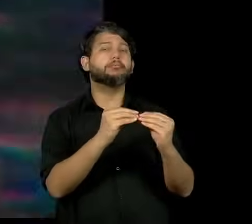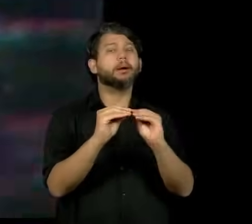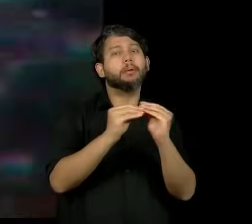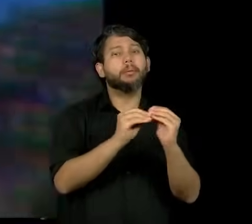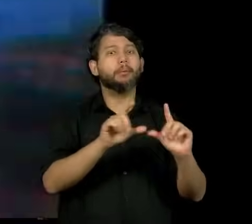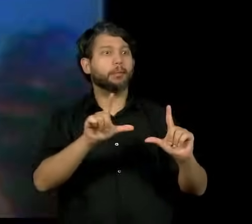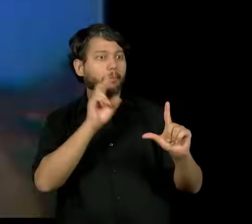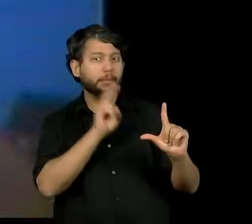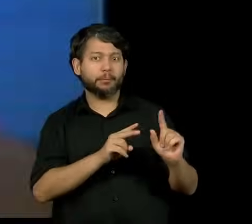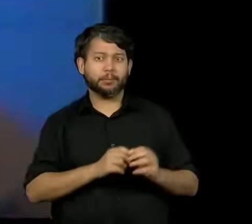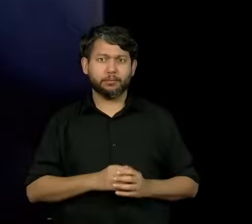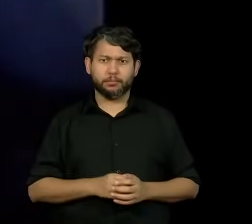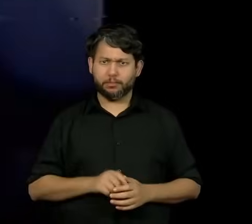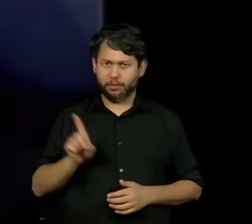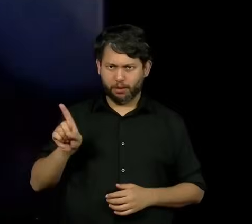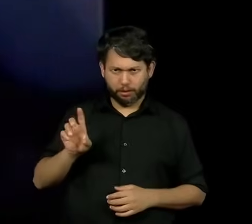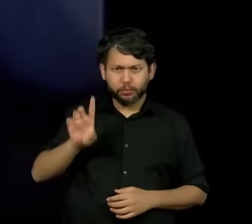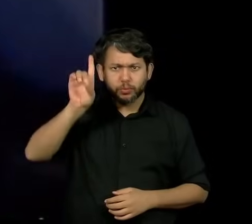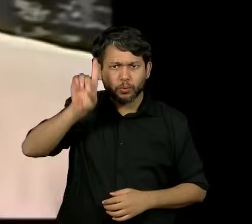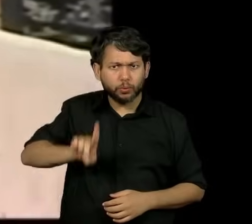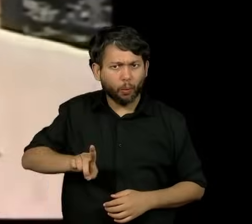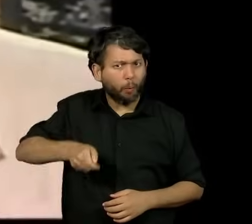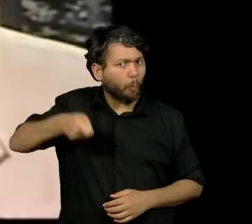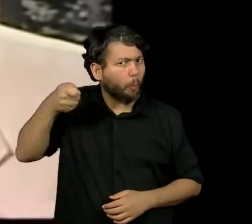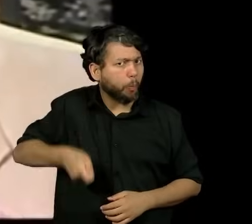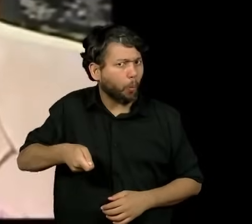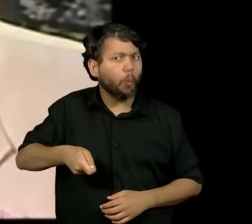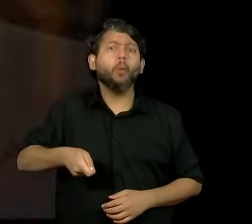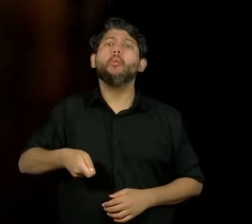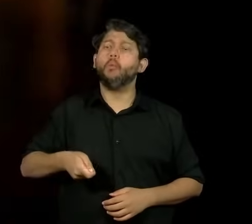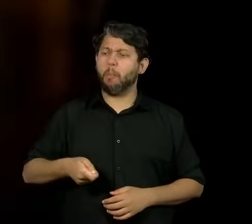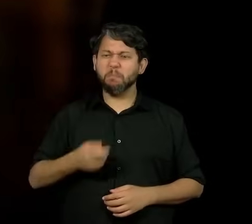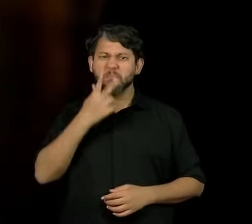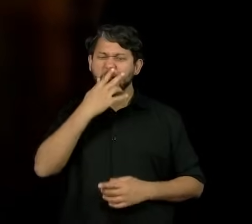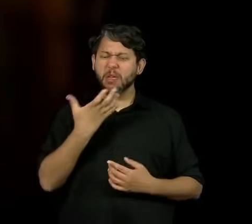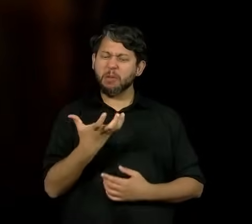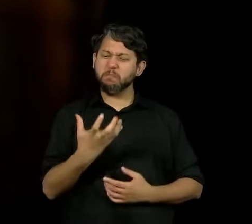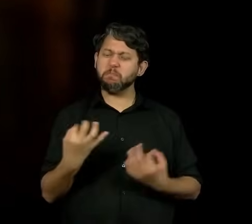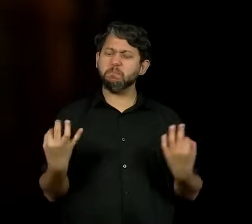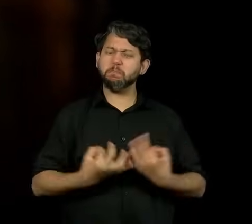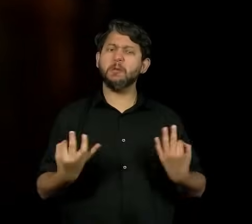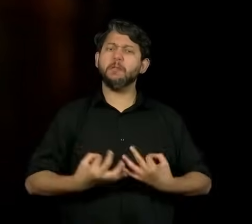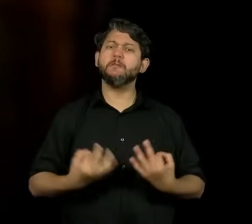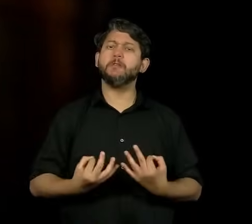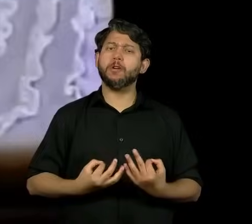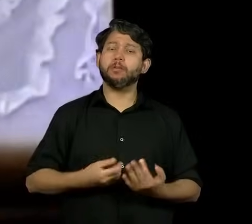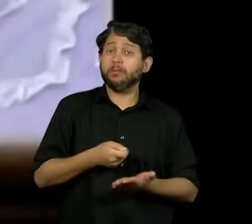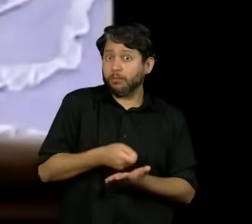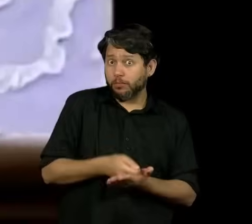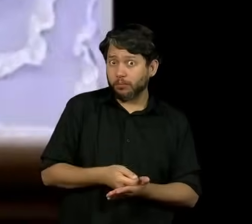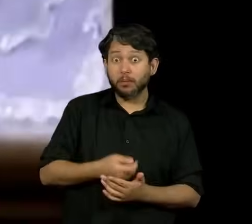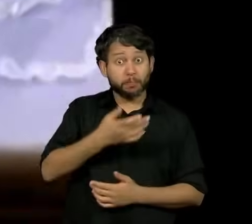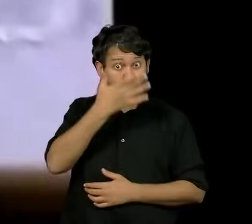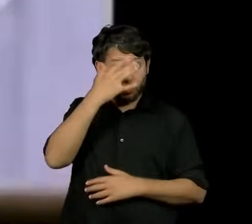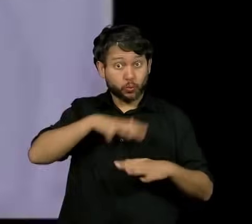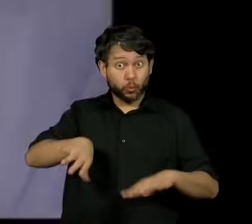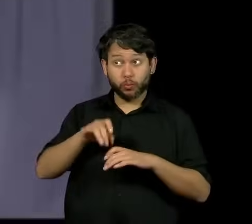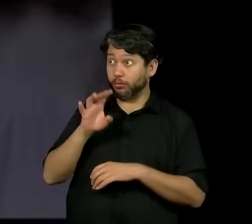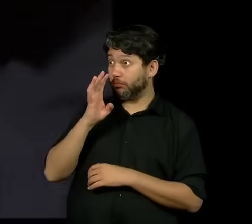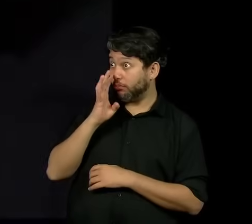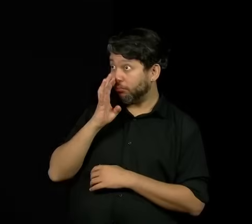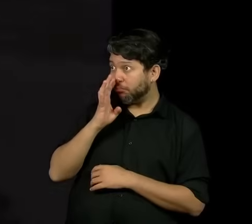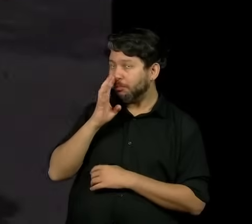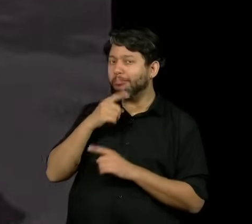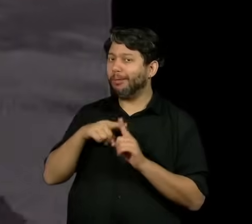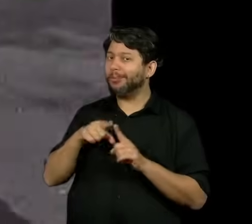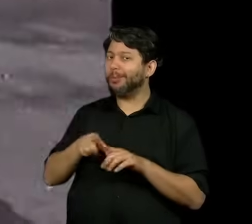Foi um diretor intransigente e perfeccionista, o que o transformou num profissional ao mesmo tempo admirado e temido.